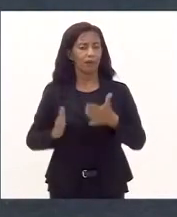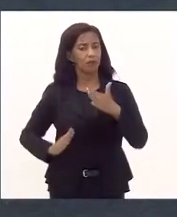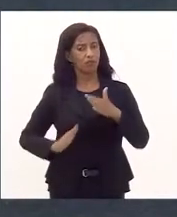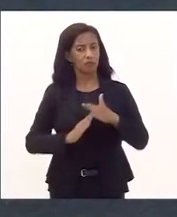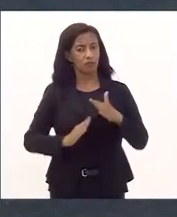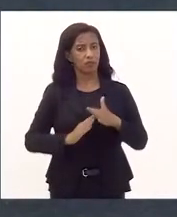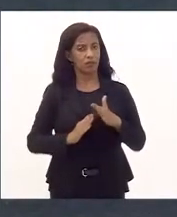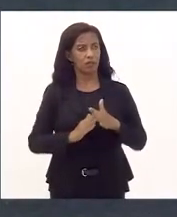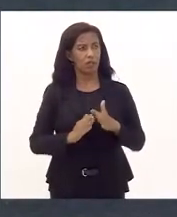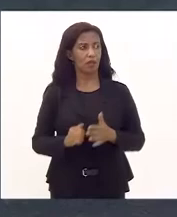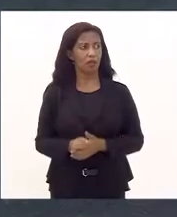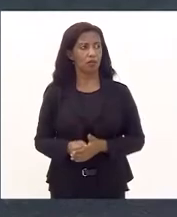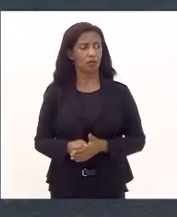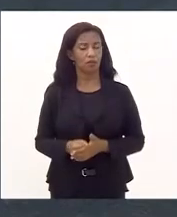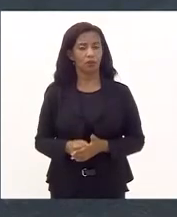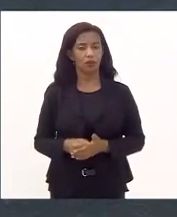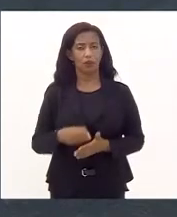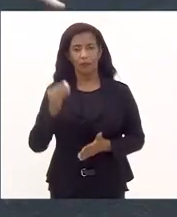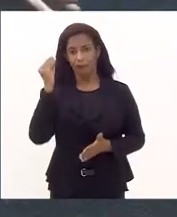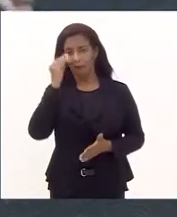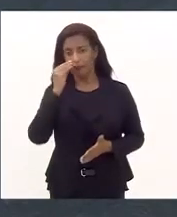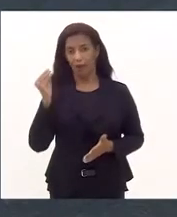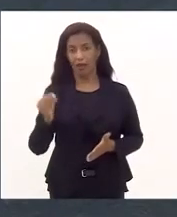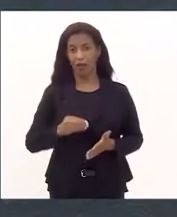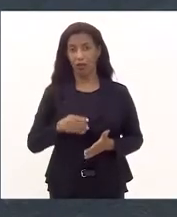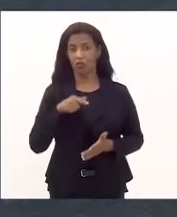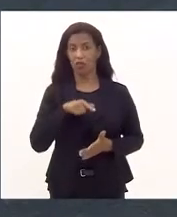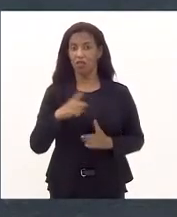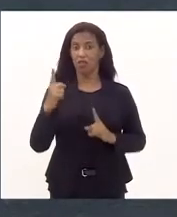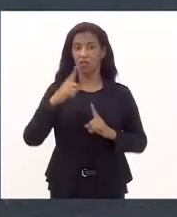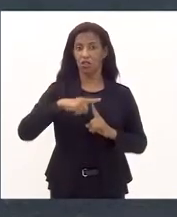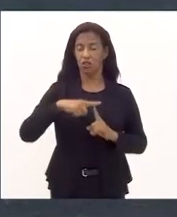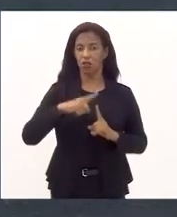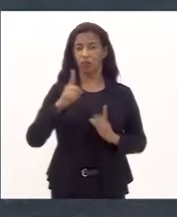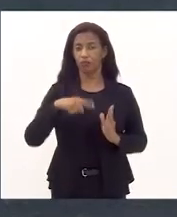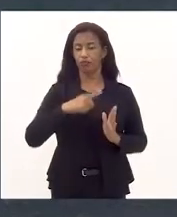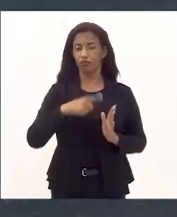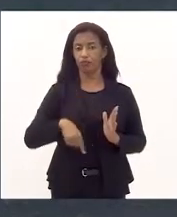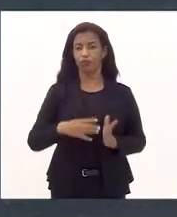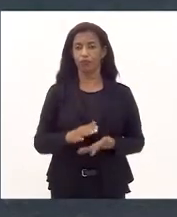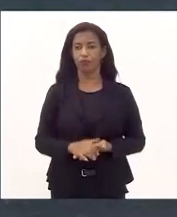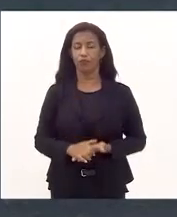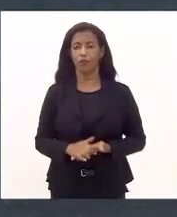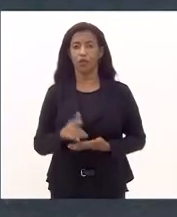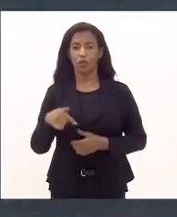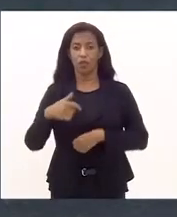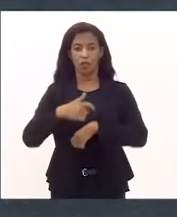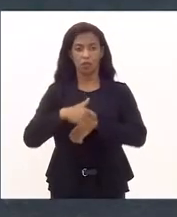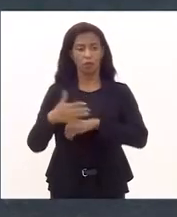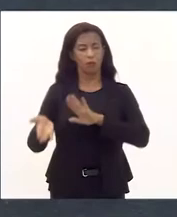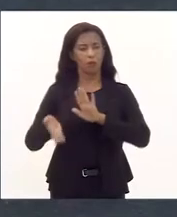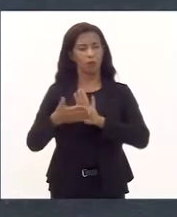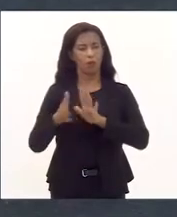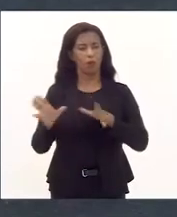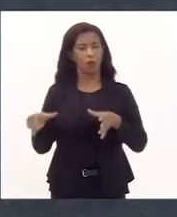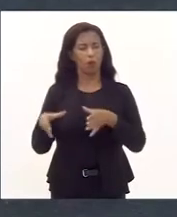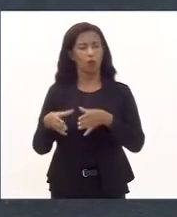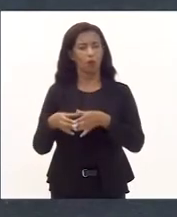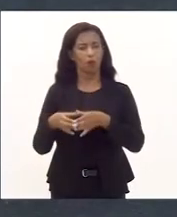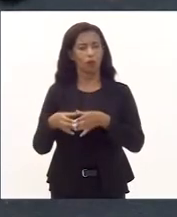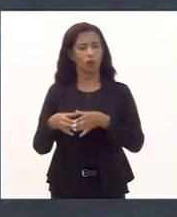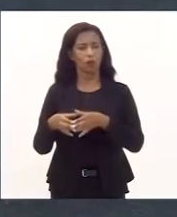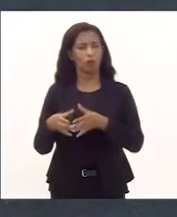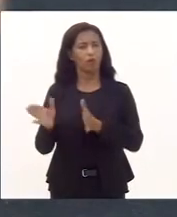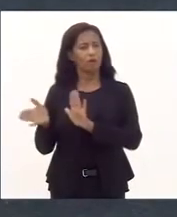teto para as renúncias de receitas decorrentes deste tipo de isenção. De qualquer maneira, nesse momento, o parecer da Comissão de Economia é favorável,